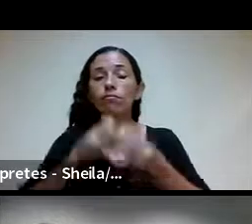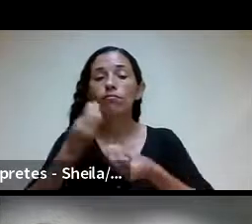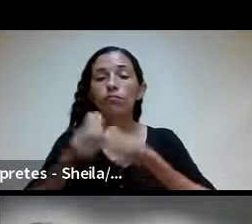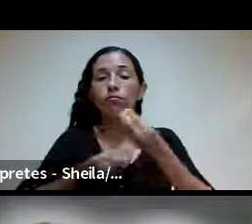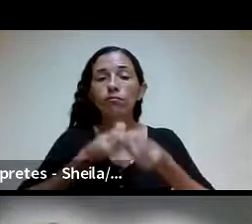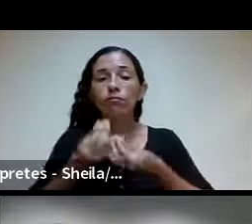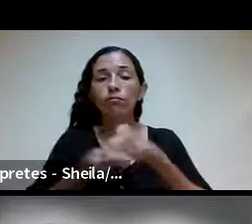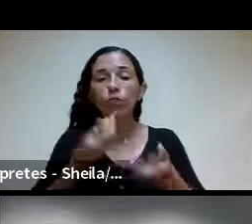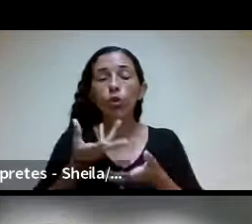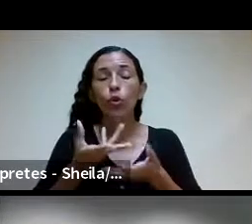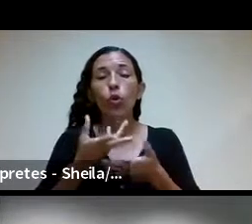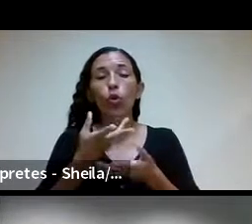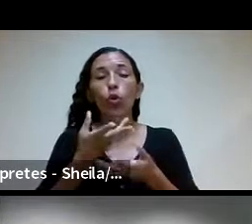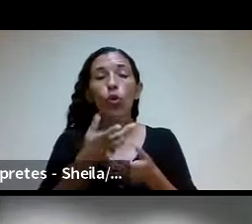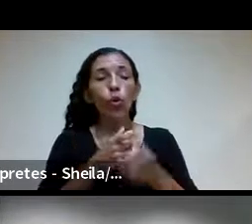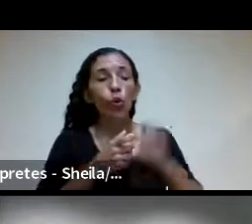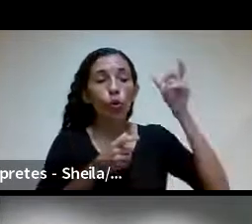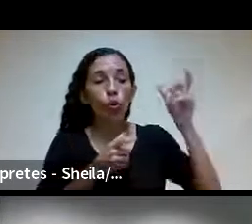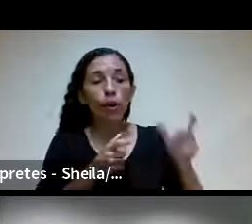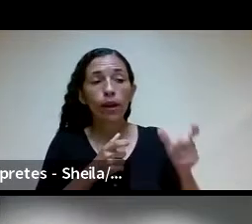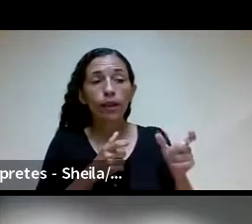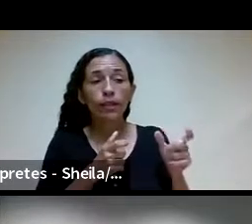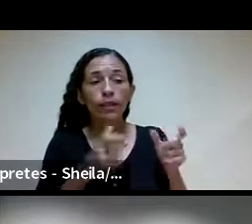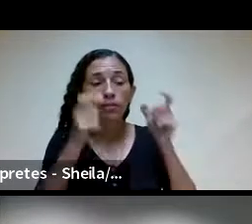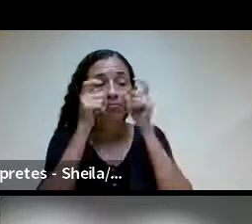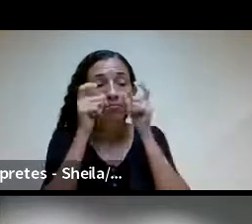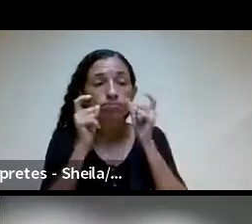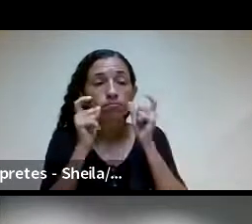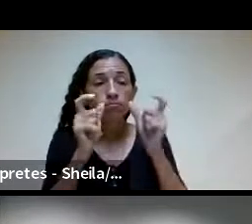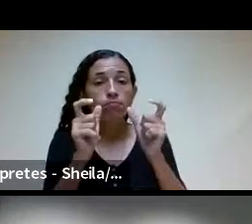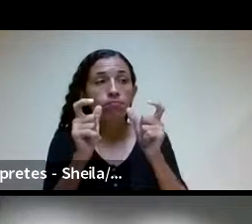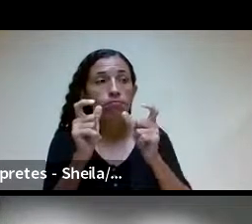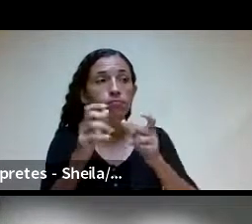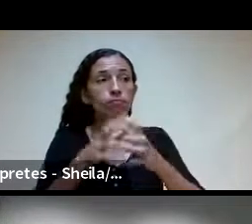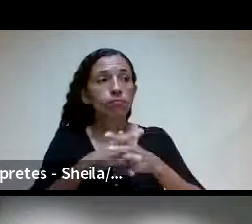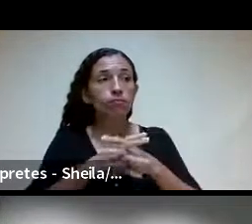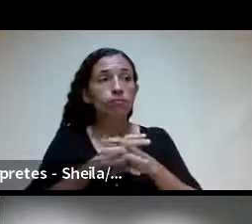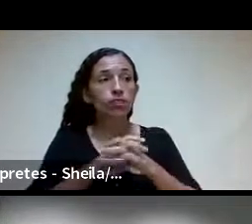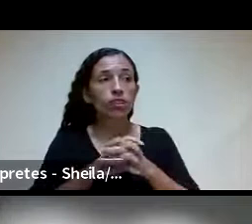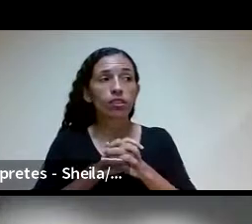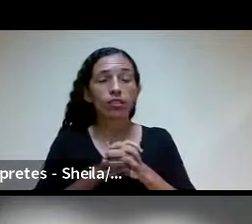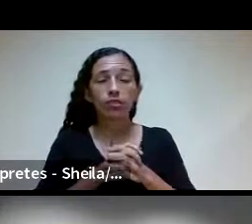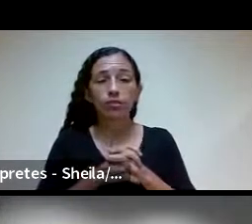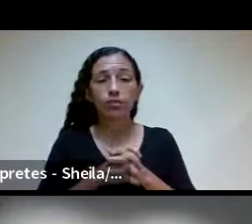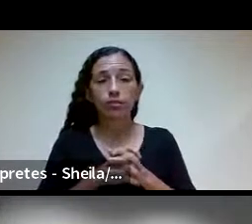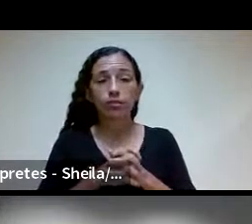candidato, recolhesse? Porque aqui, no parecer técnico,